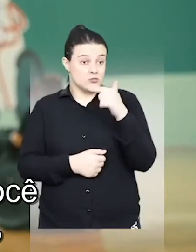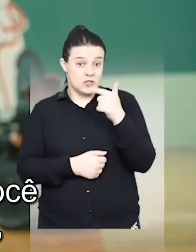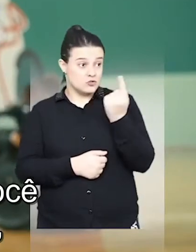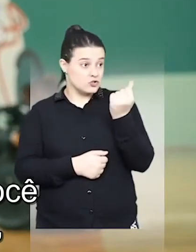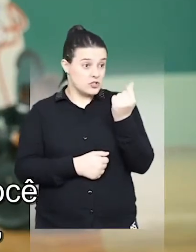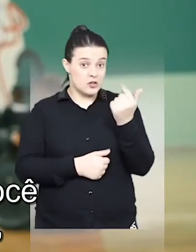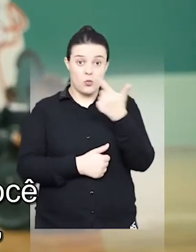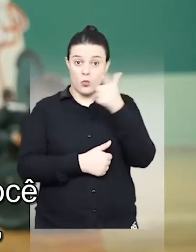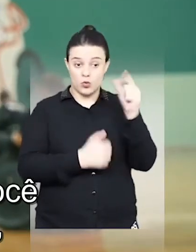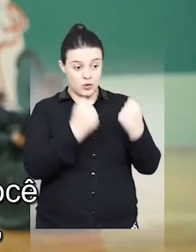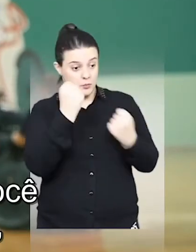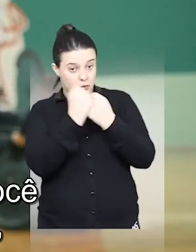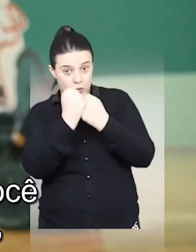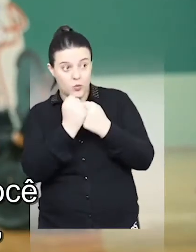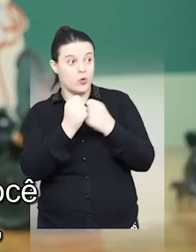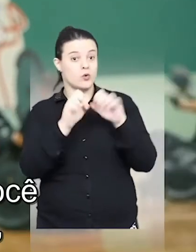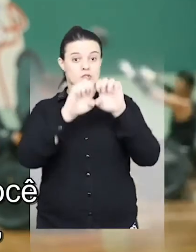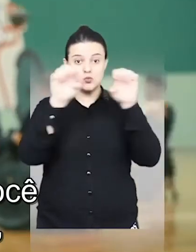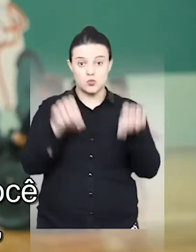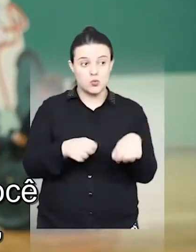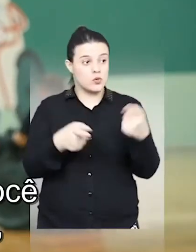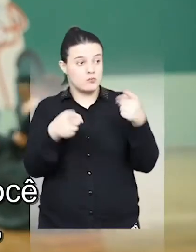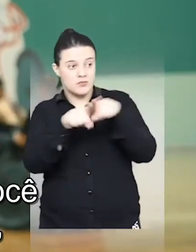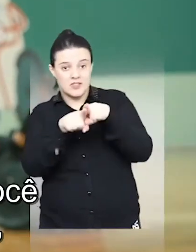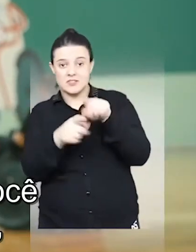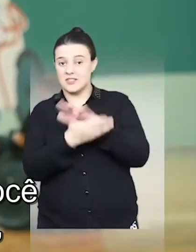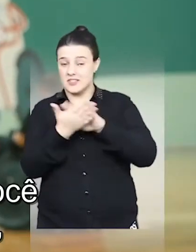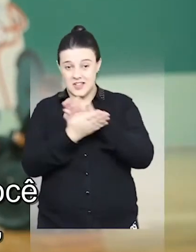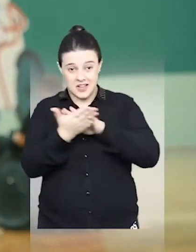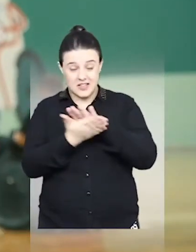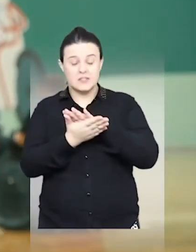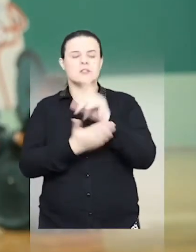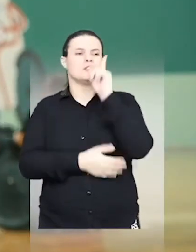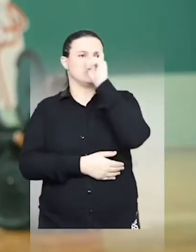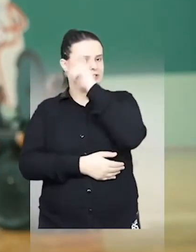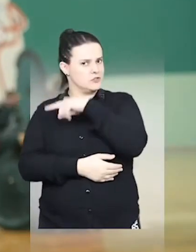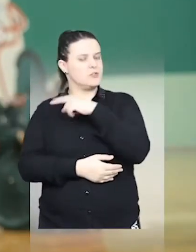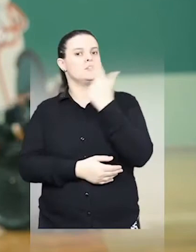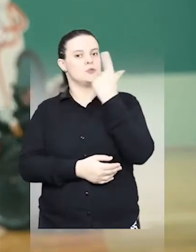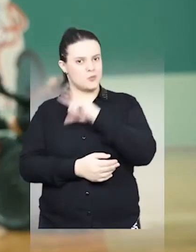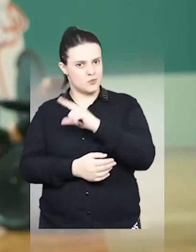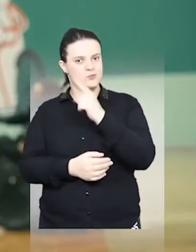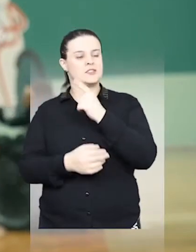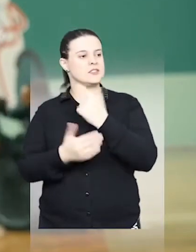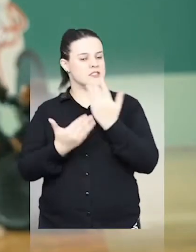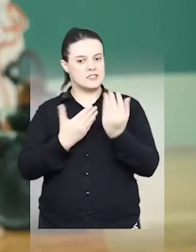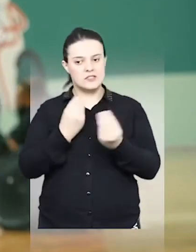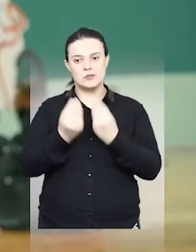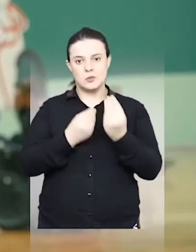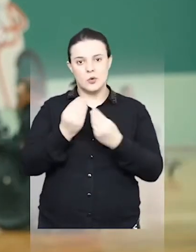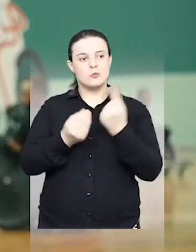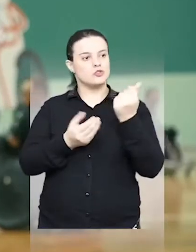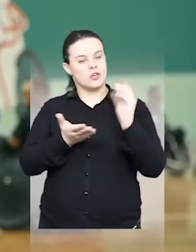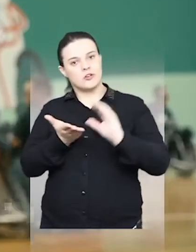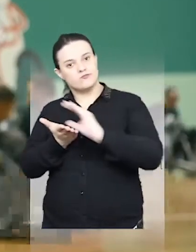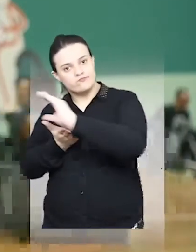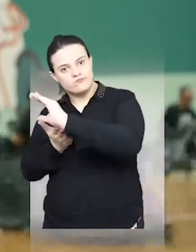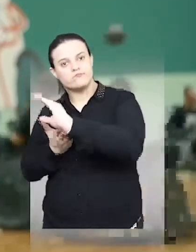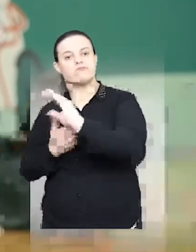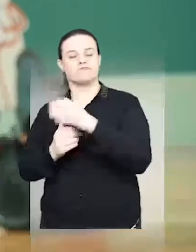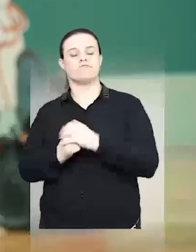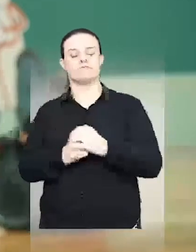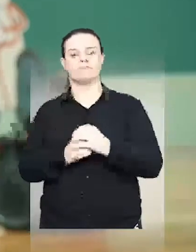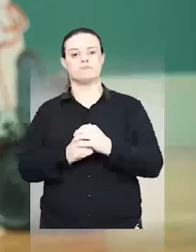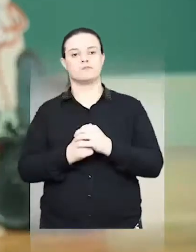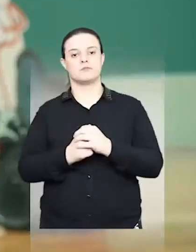não tiver um apoio, uma estrutura, uma parceria, é difícil você conseguir investir